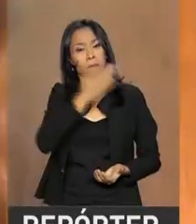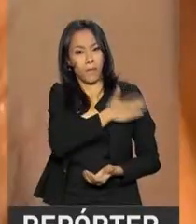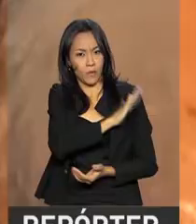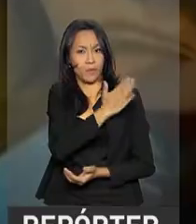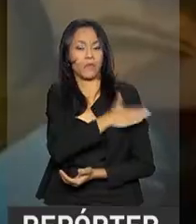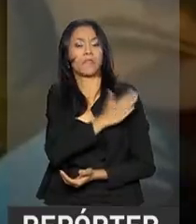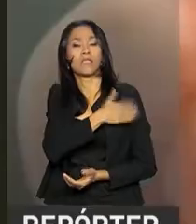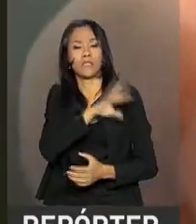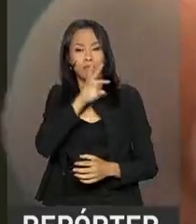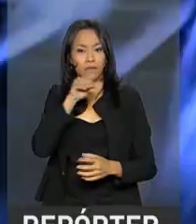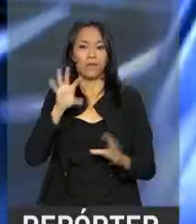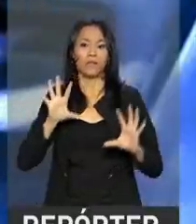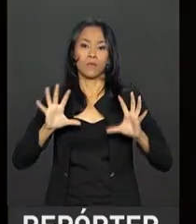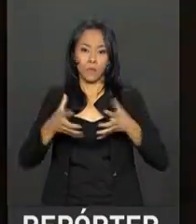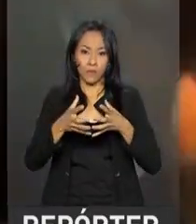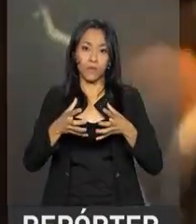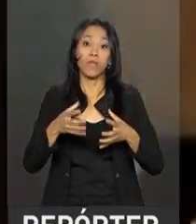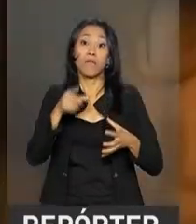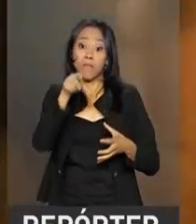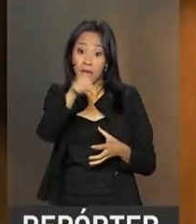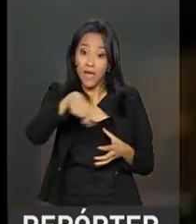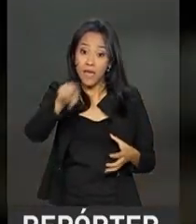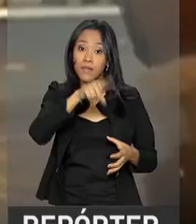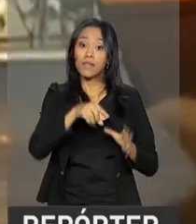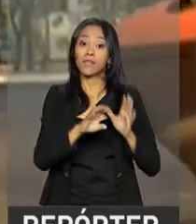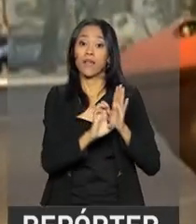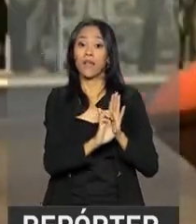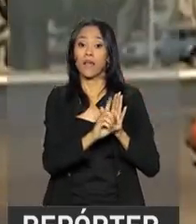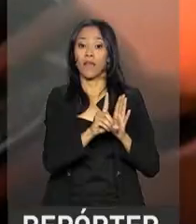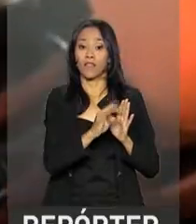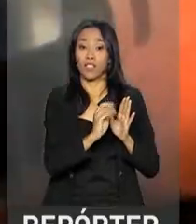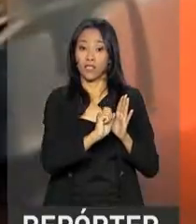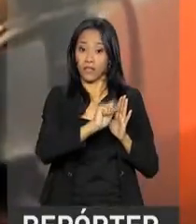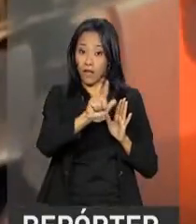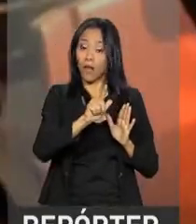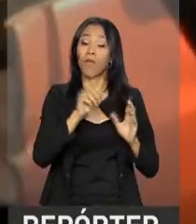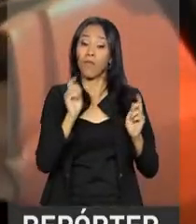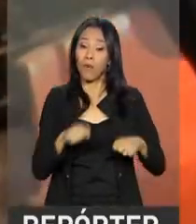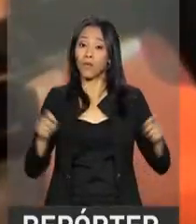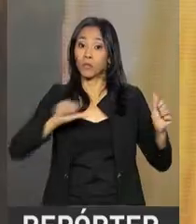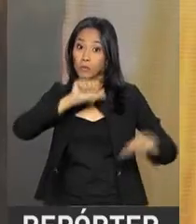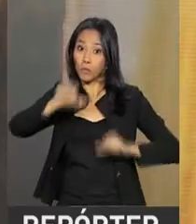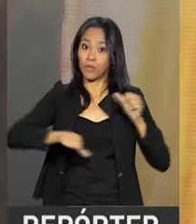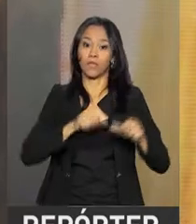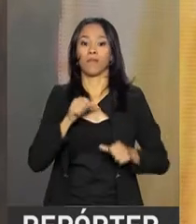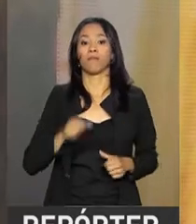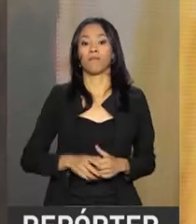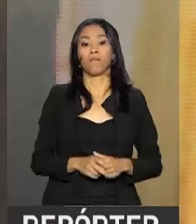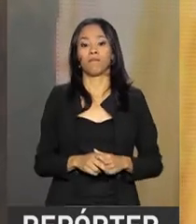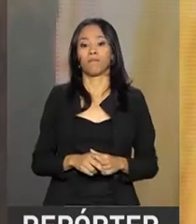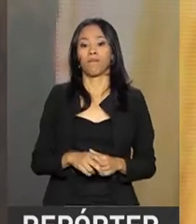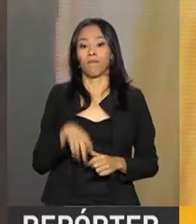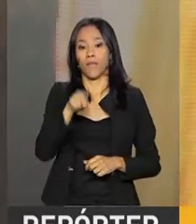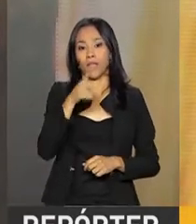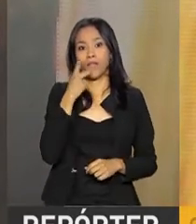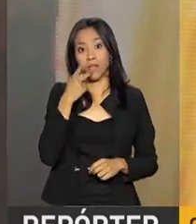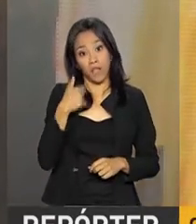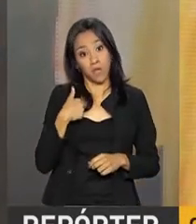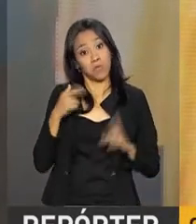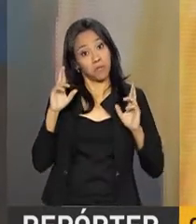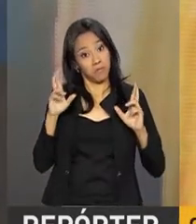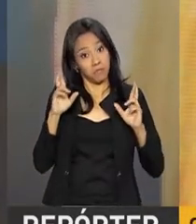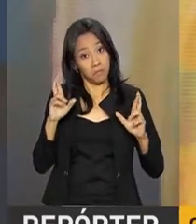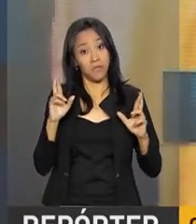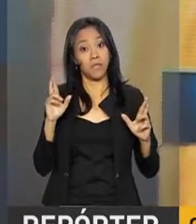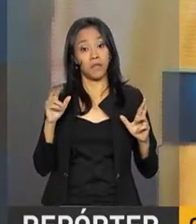cinema mas que esses editais podem ajudar a mudar essa realidade eu espero que esse edital